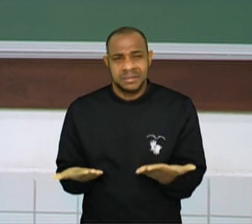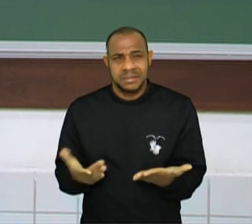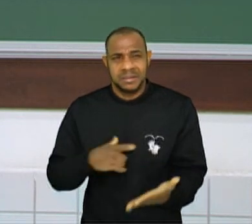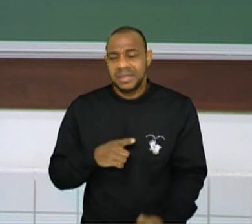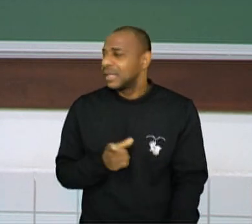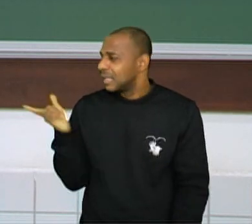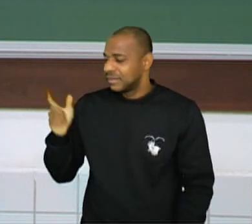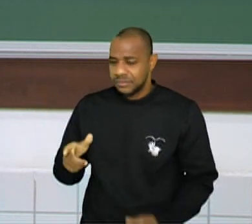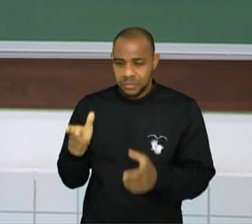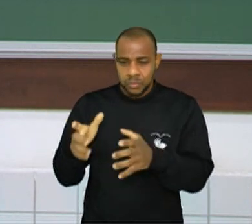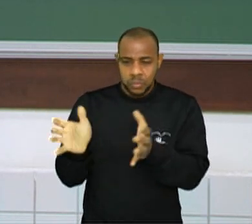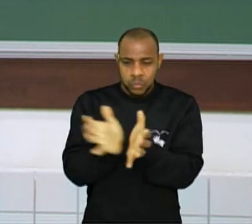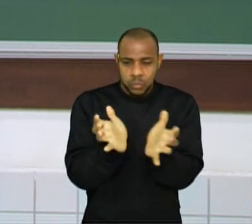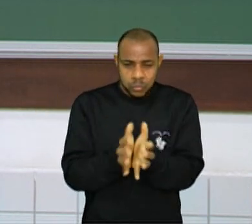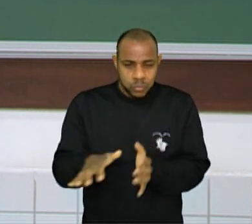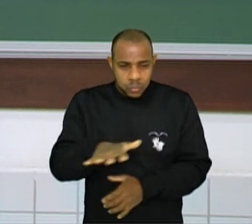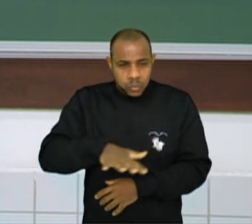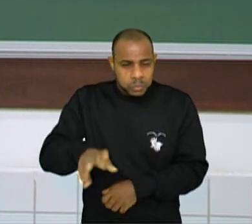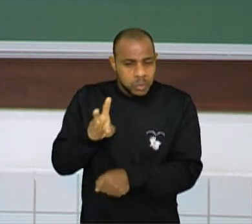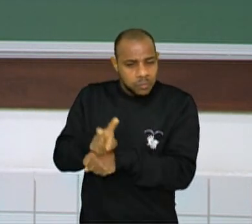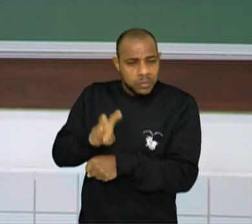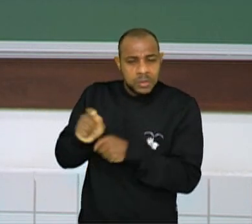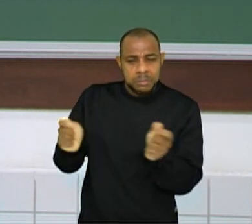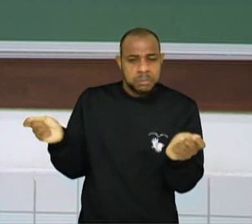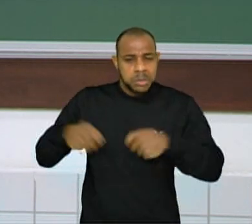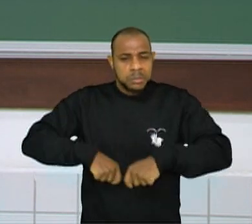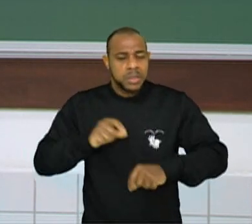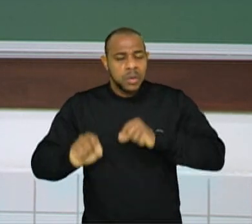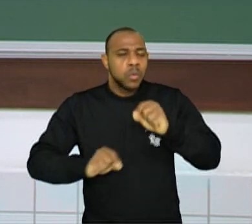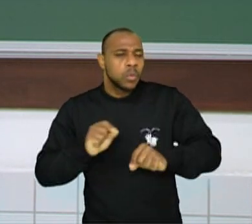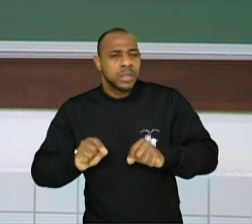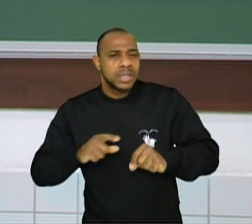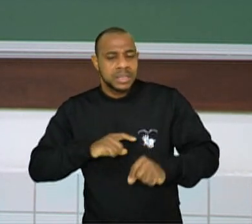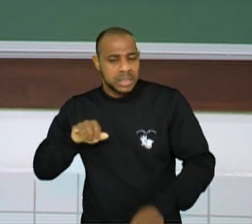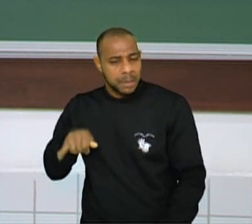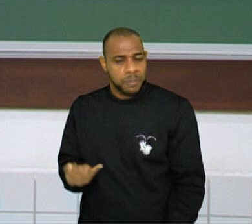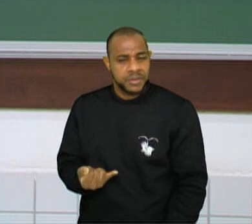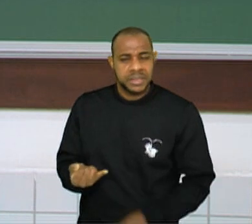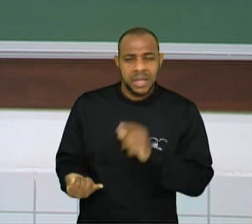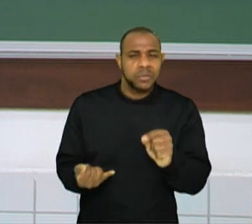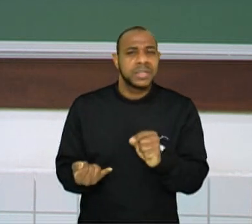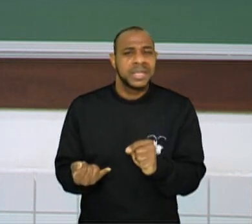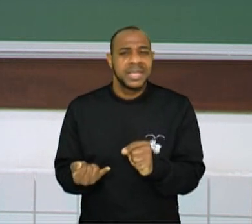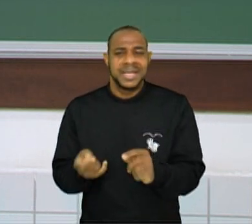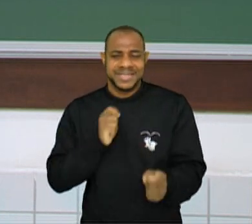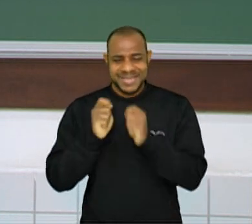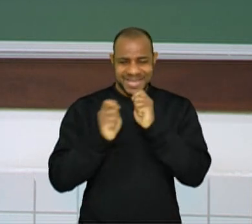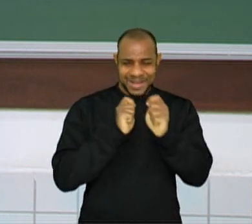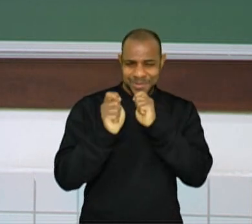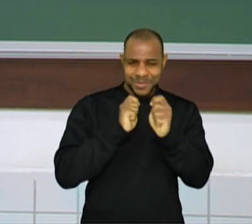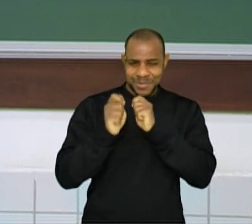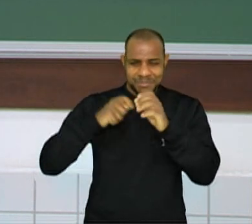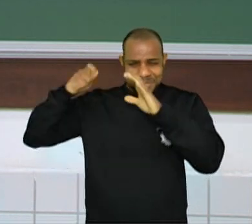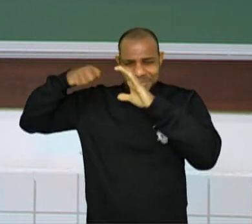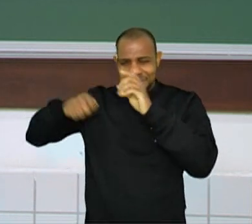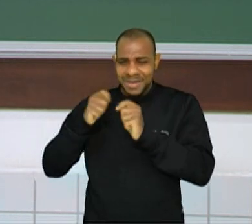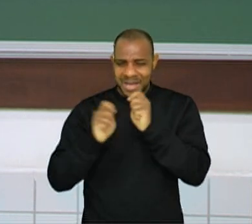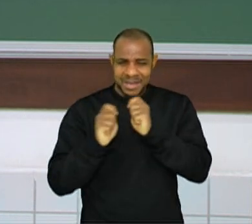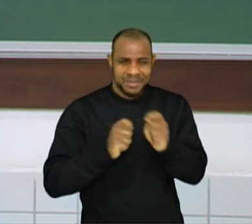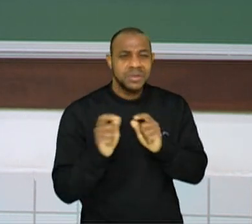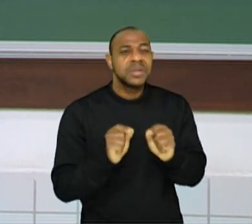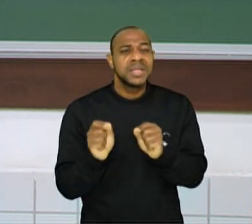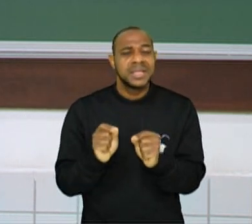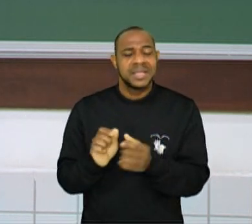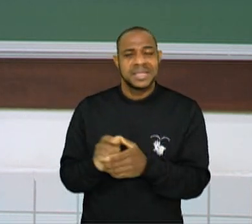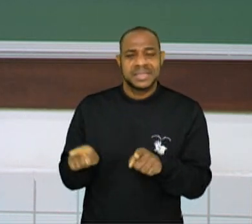esses setores mais conservadores, os militares, eles se aproveitaram, os setores da imprensa, lembre-se do Lacerda, né? Setores